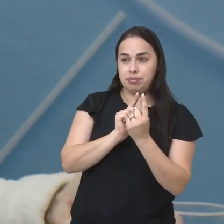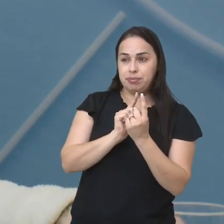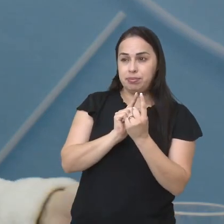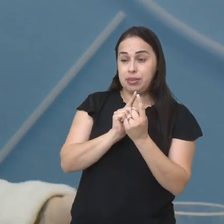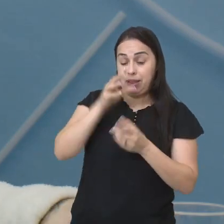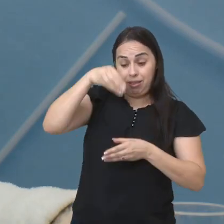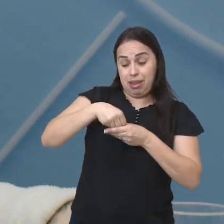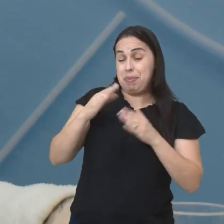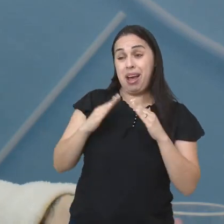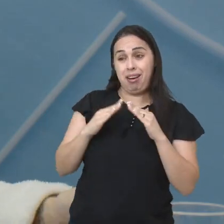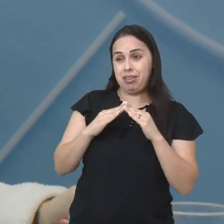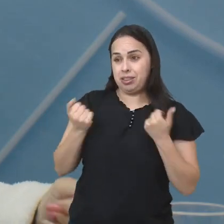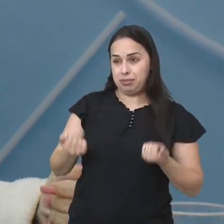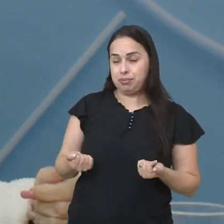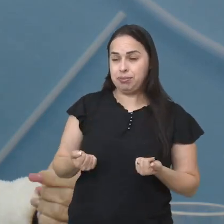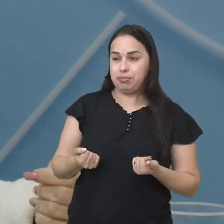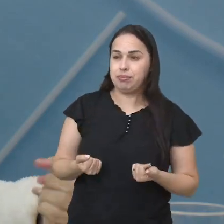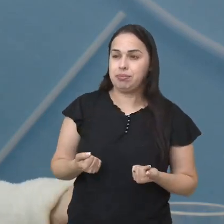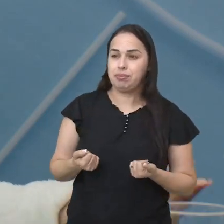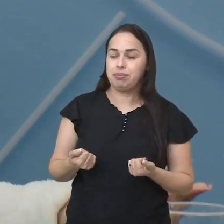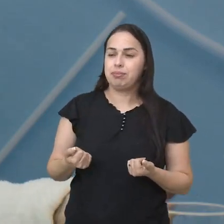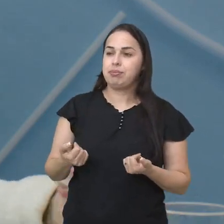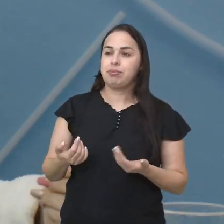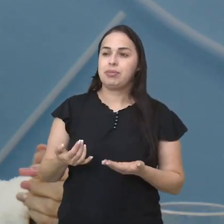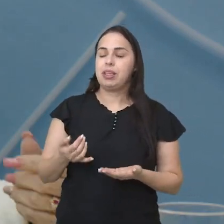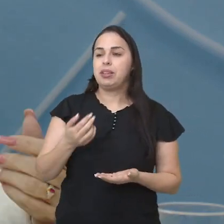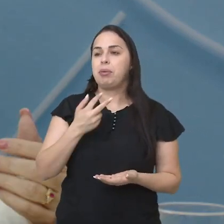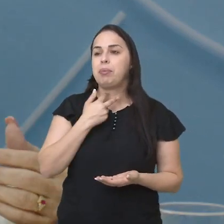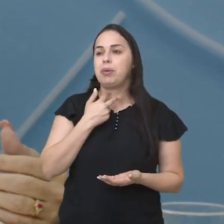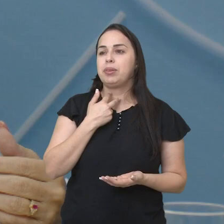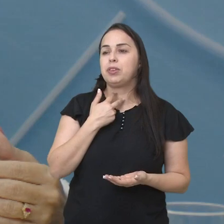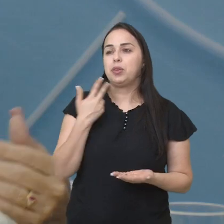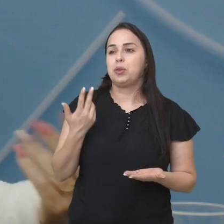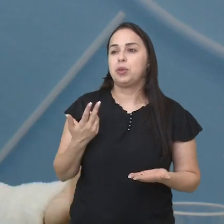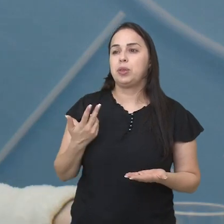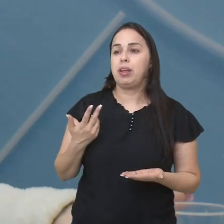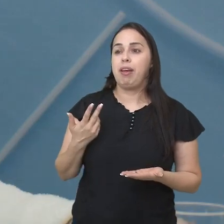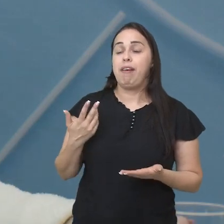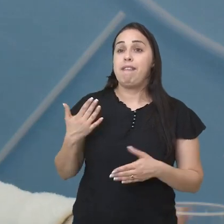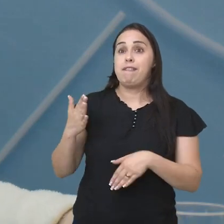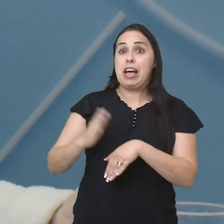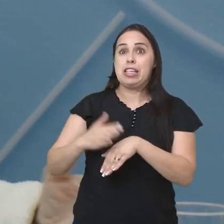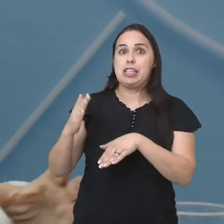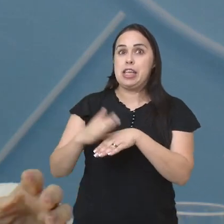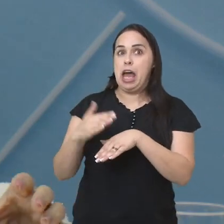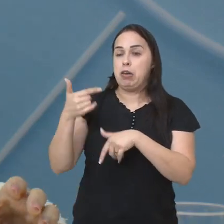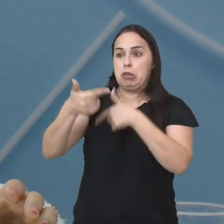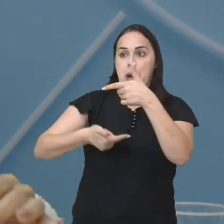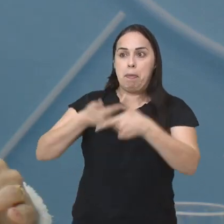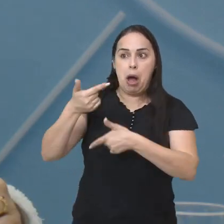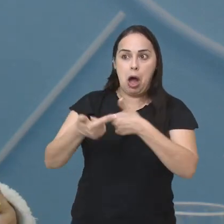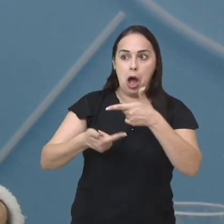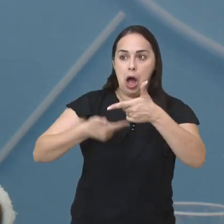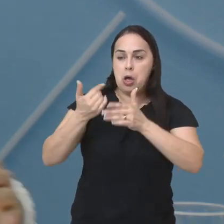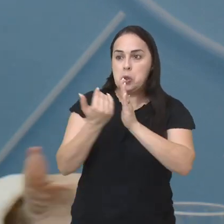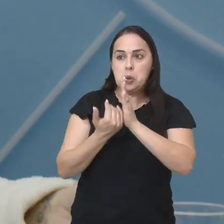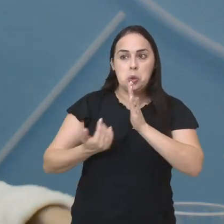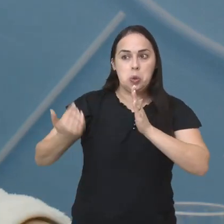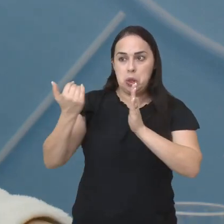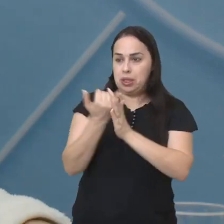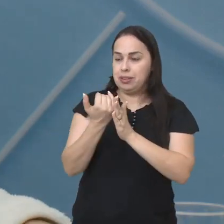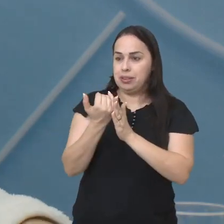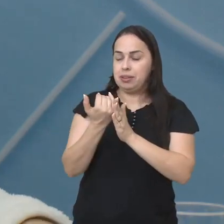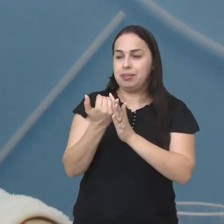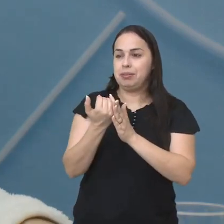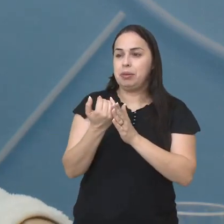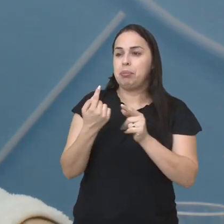que eu tenho dentro da minha casa. Então eu não posso estar realizando grandes trabalhos porque eu tenho o meu espaço